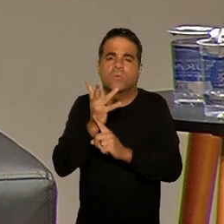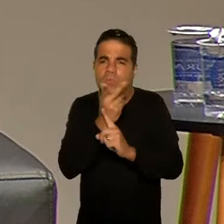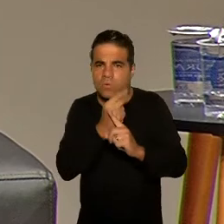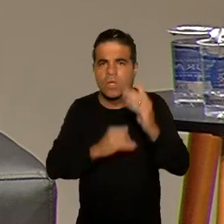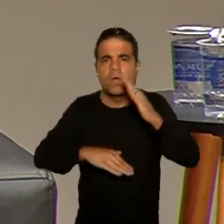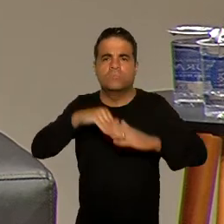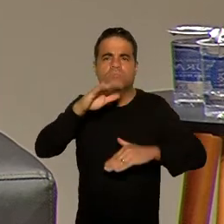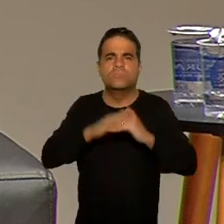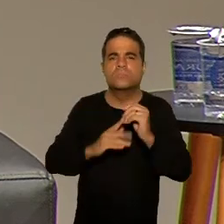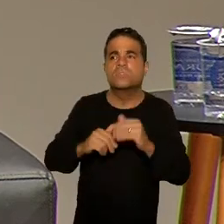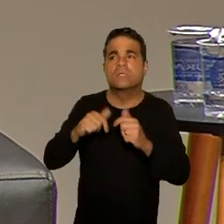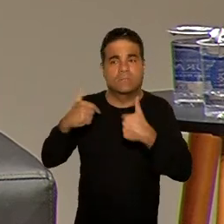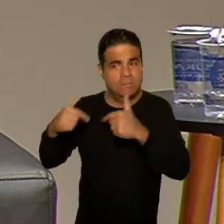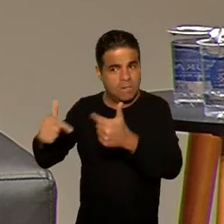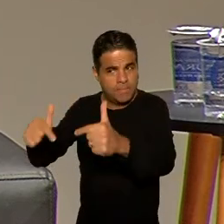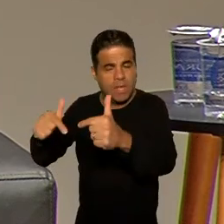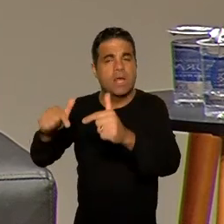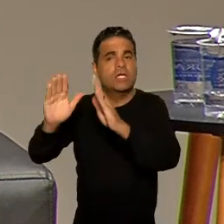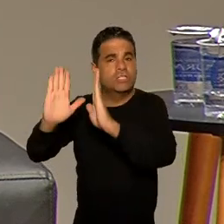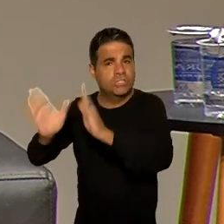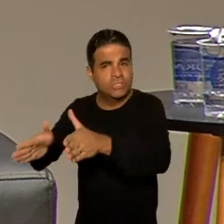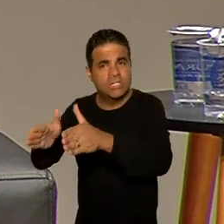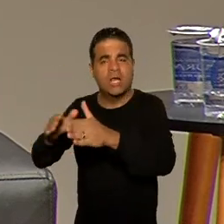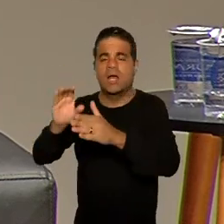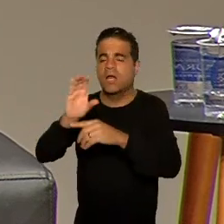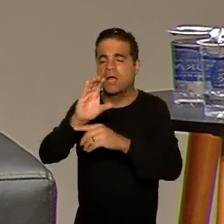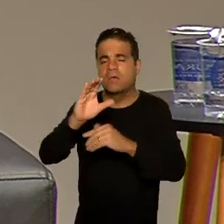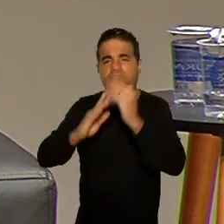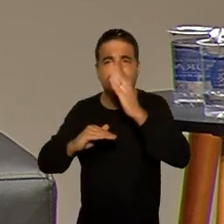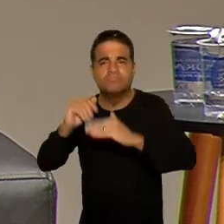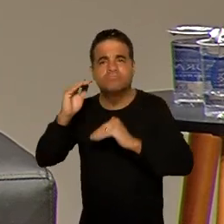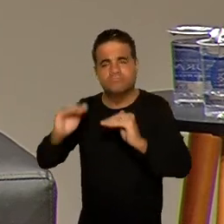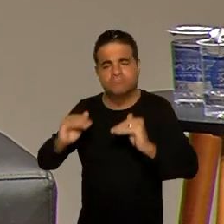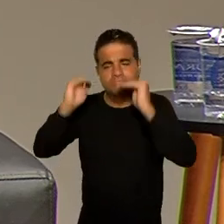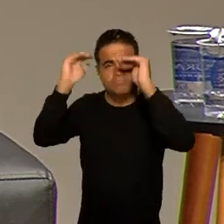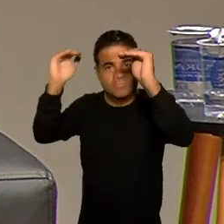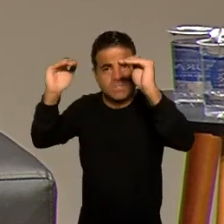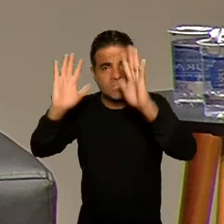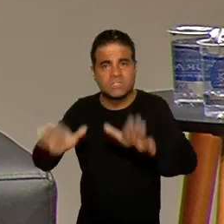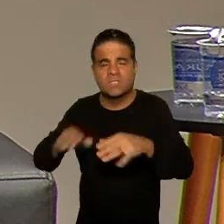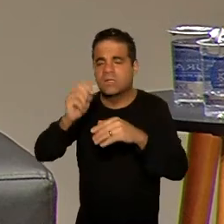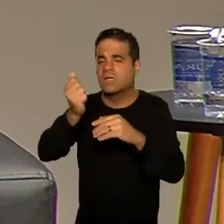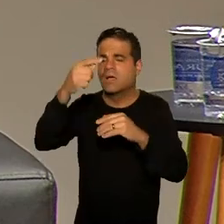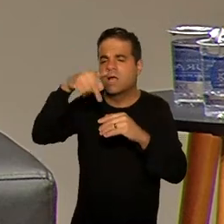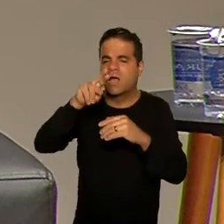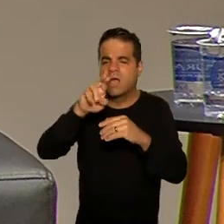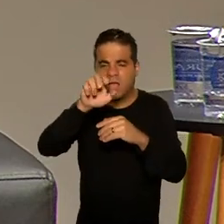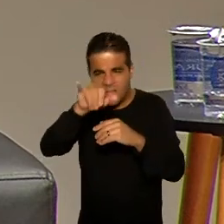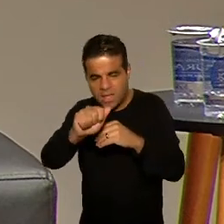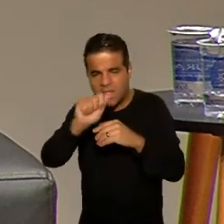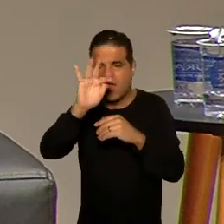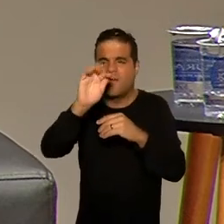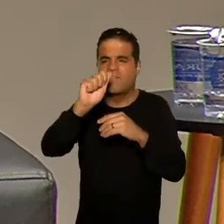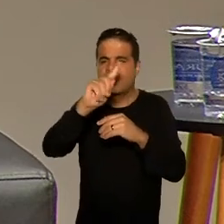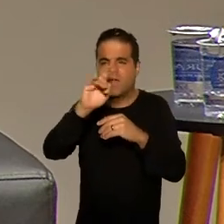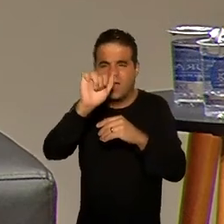norte-americana que trabalha numa lógica de crítica institucional chamada Andreia Fraser